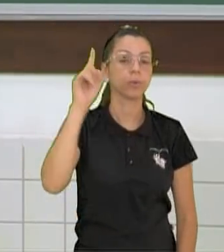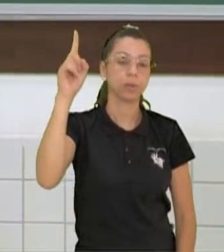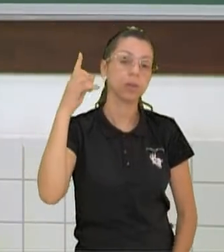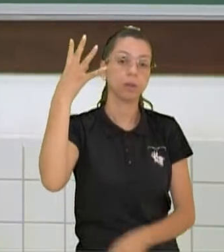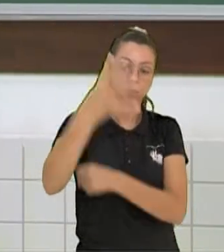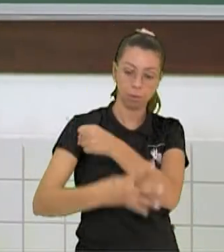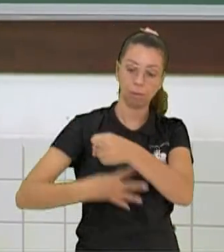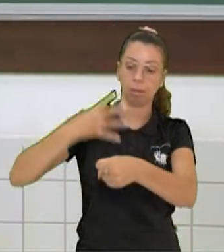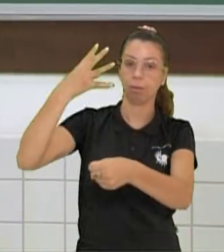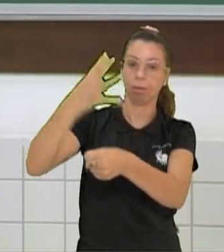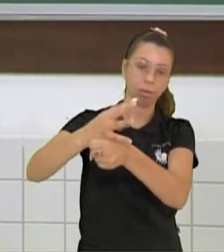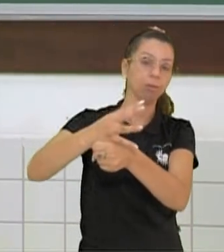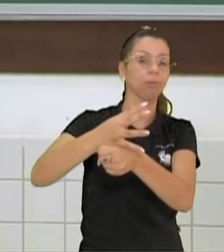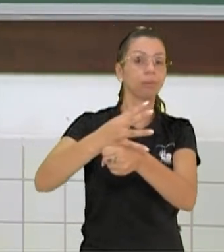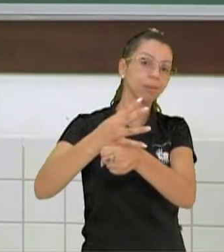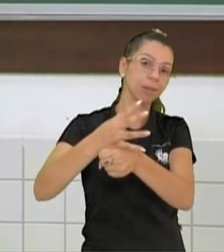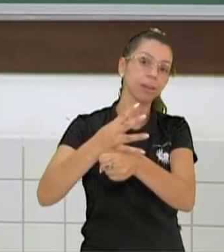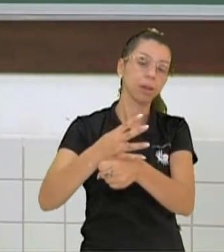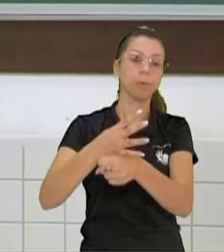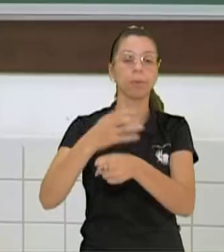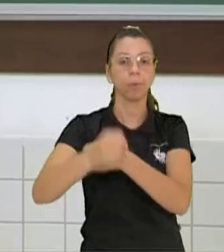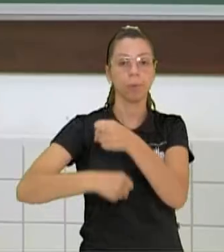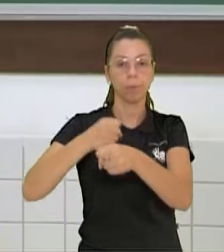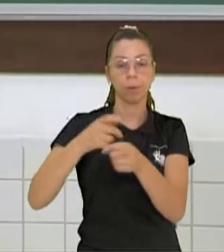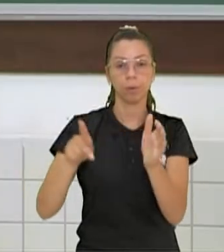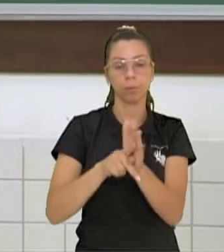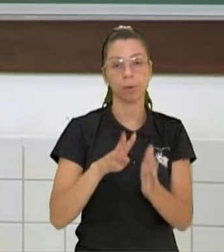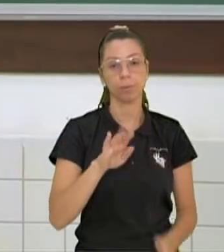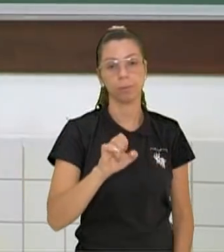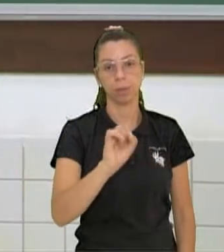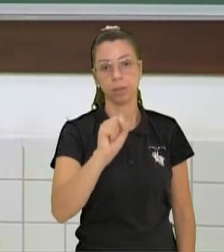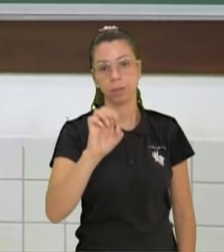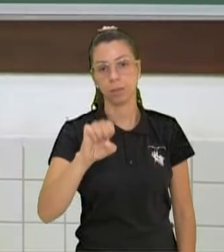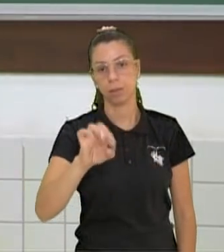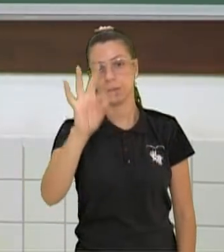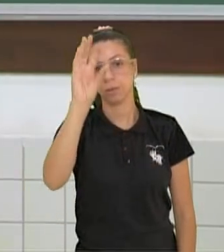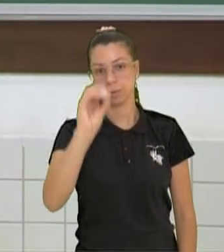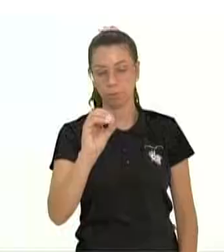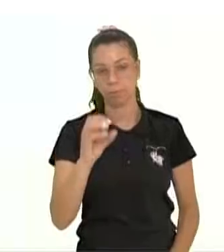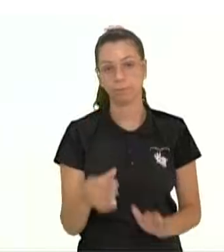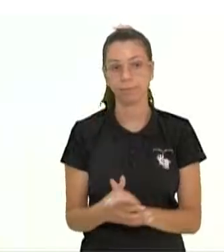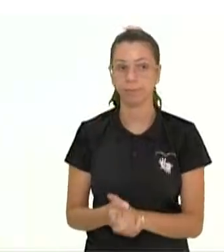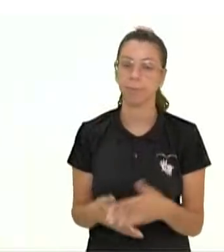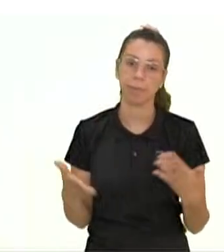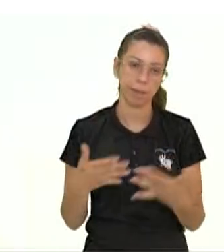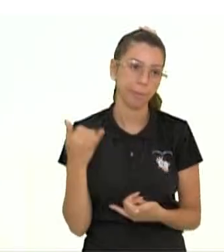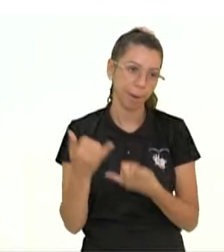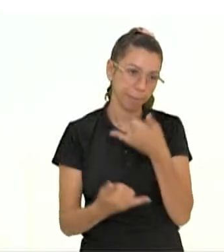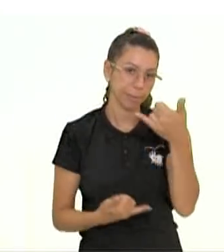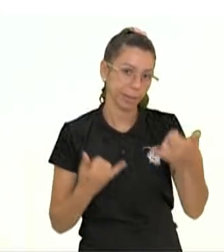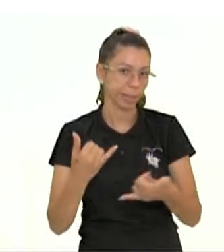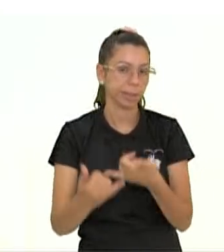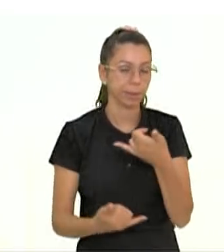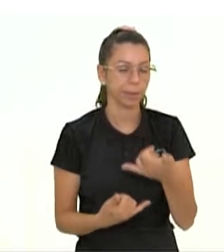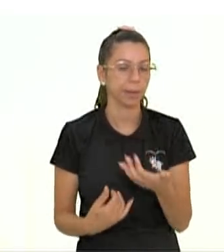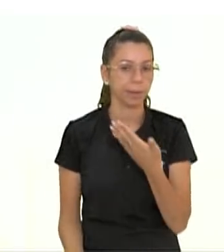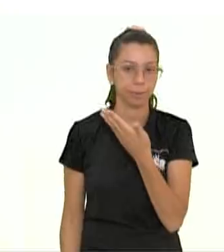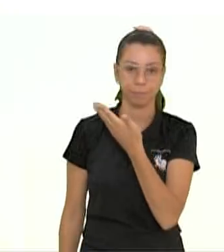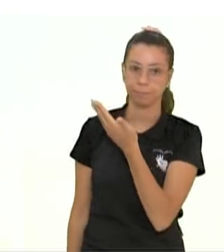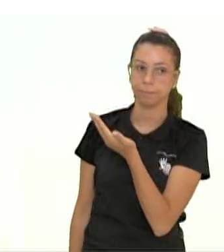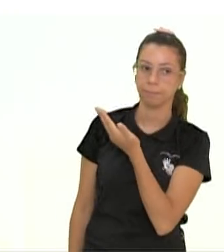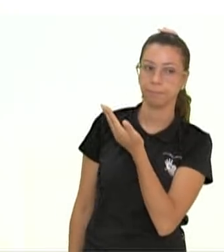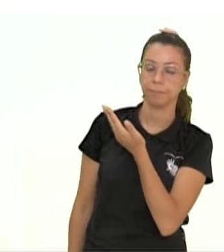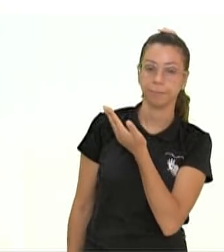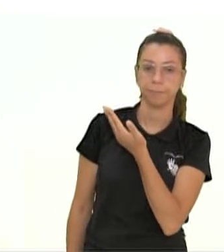cada 4 anos, que é o ano bissexto. Muito bem. Então, aqui está uma brincadeira que eu trouxe para vocês, uma das